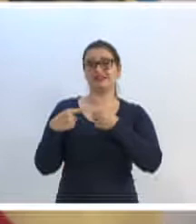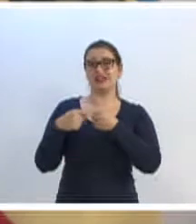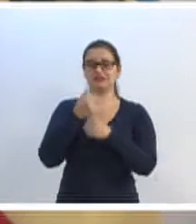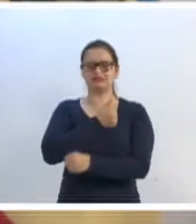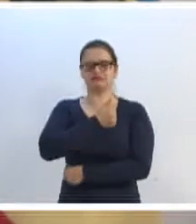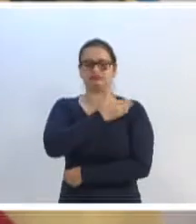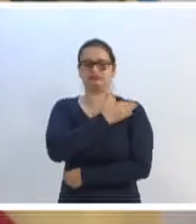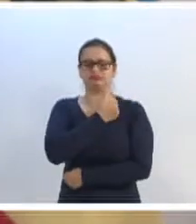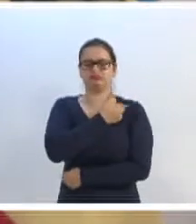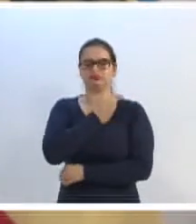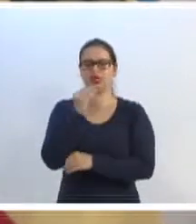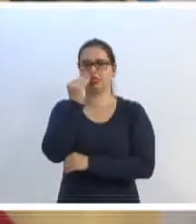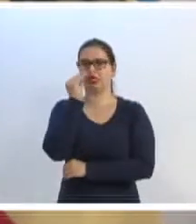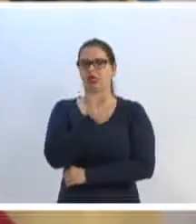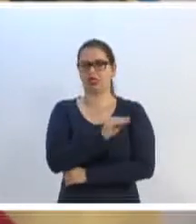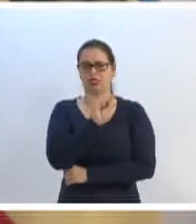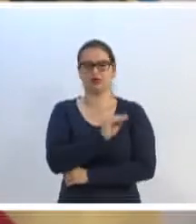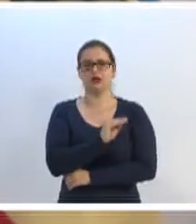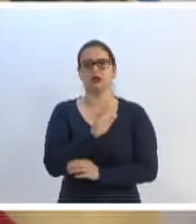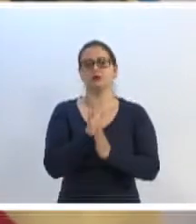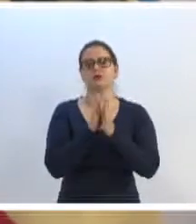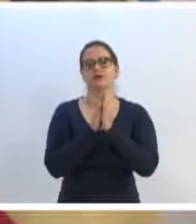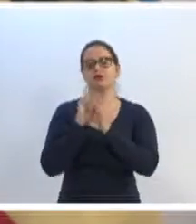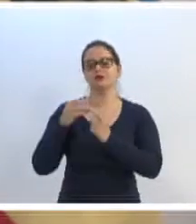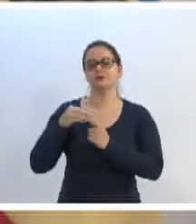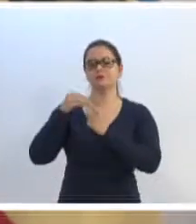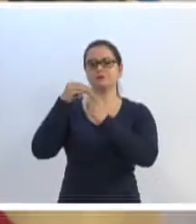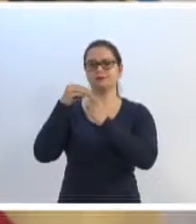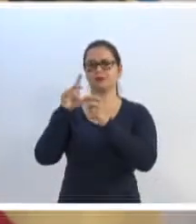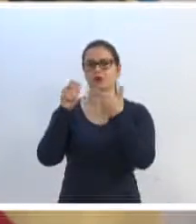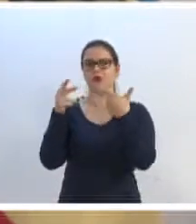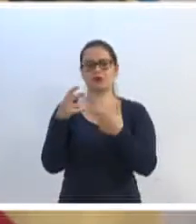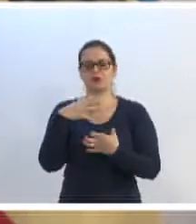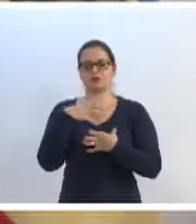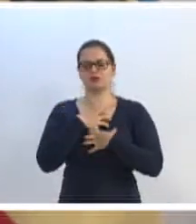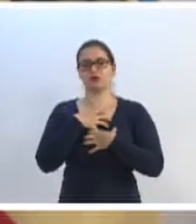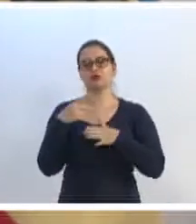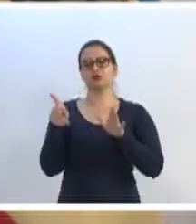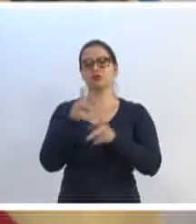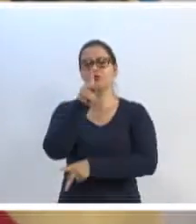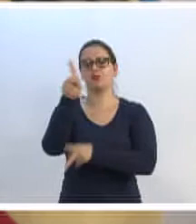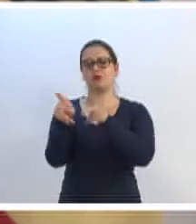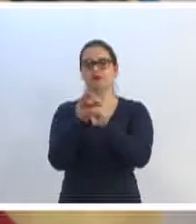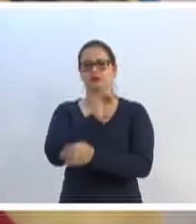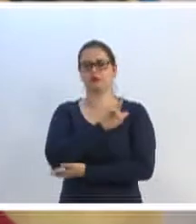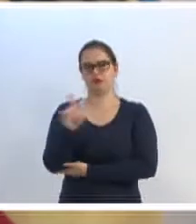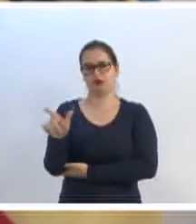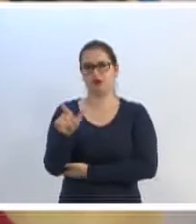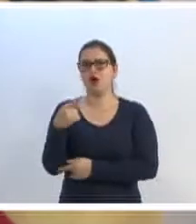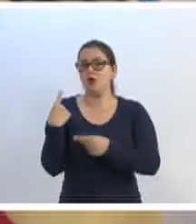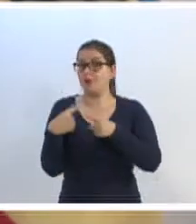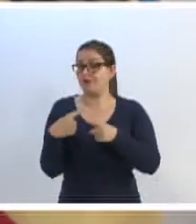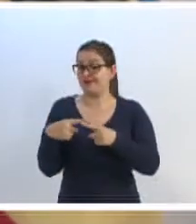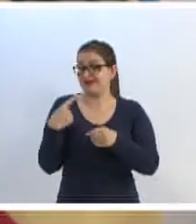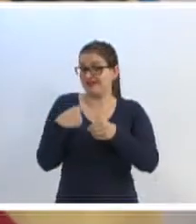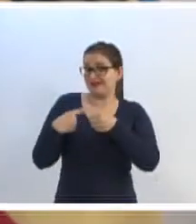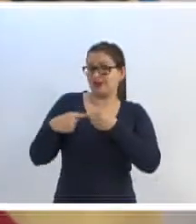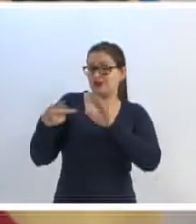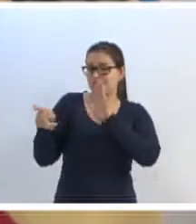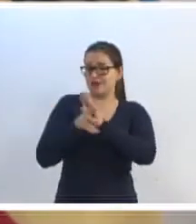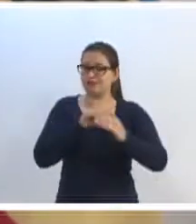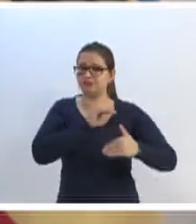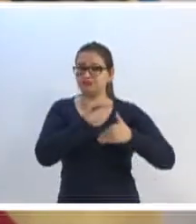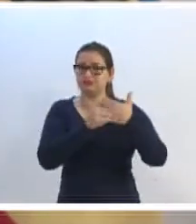preconceito. Então, esse tipo de atitude isolada aqui não é o sentimento do povo blumenauense, de forma alguma, até porque essa cidade, pelo seu próprio